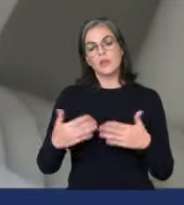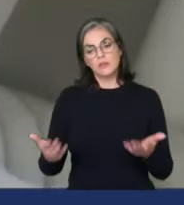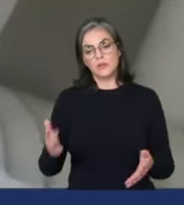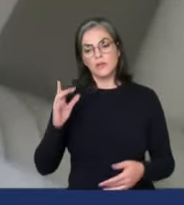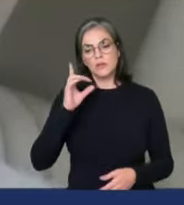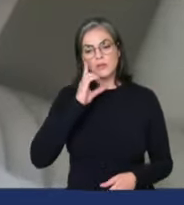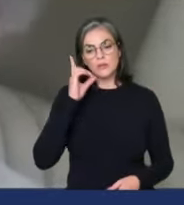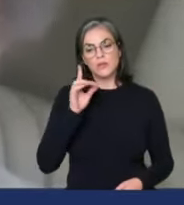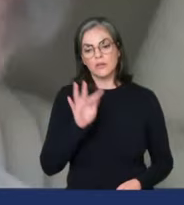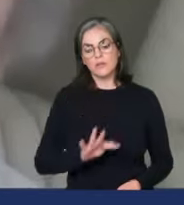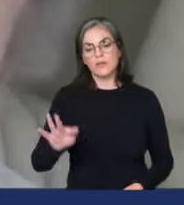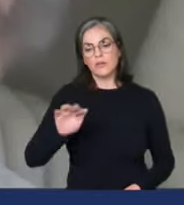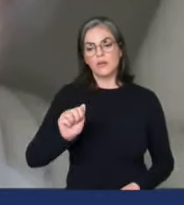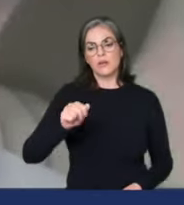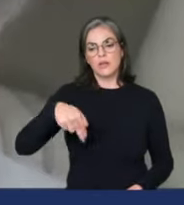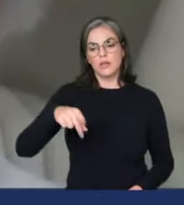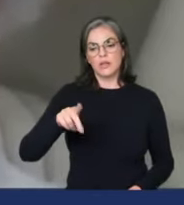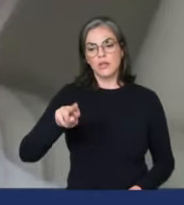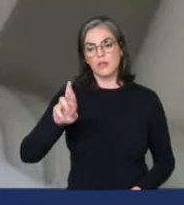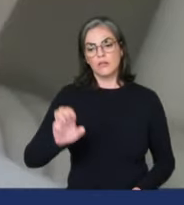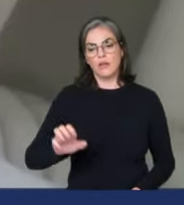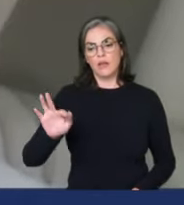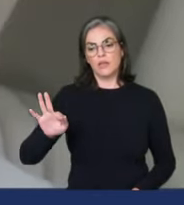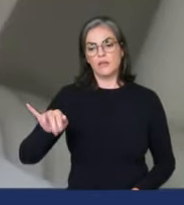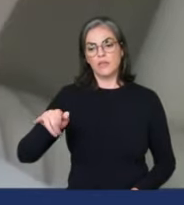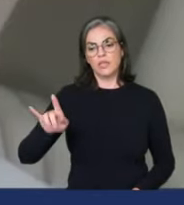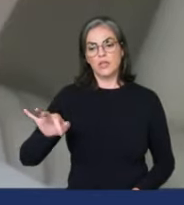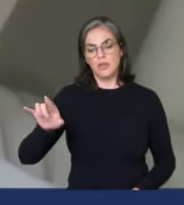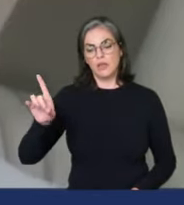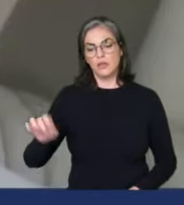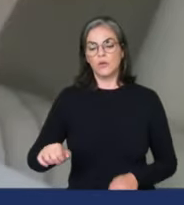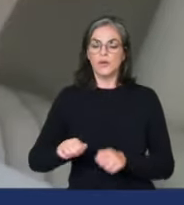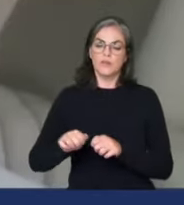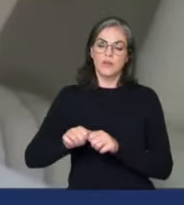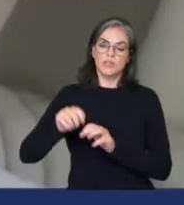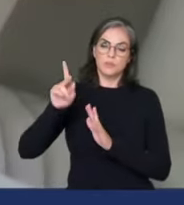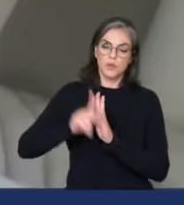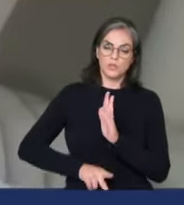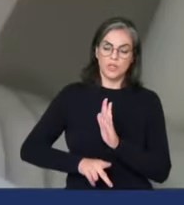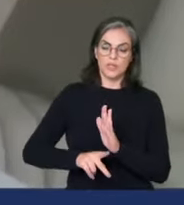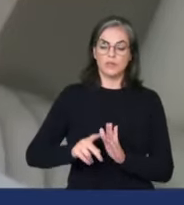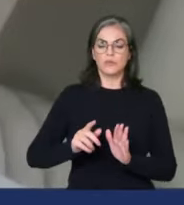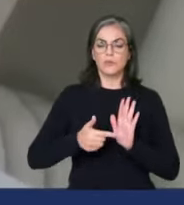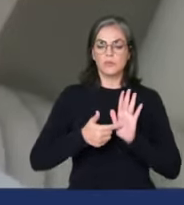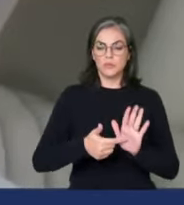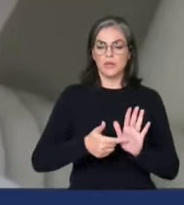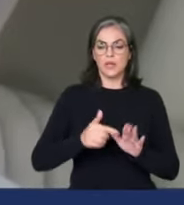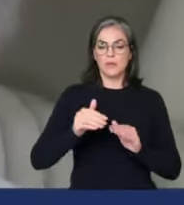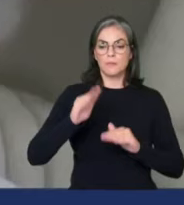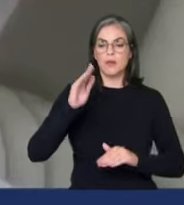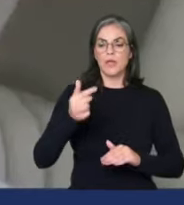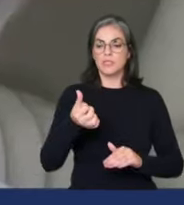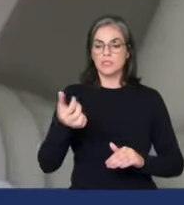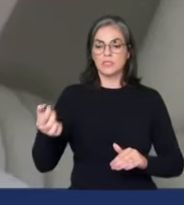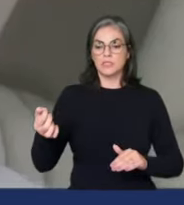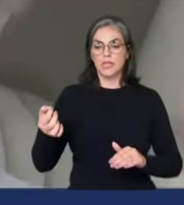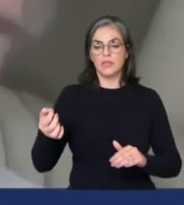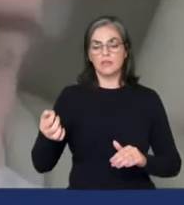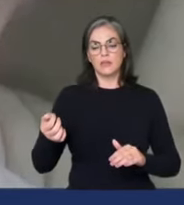Figueiredo apresentou um projeto para estabelecer que, quando o petróleo estiver acima de 60, pelo menos